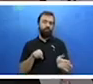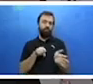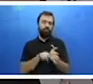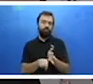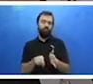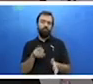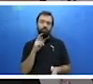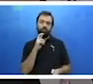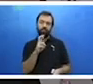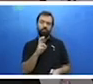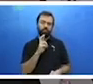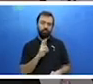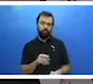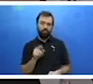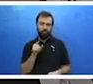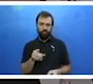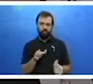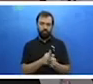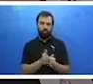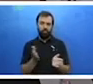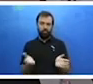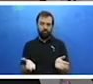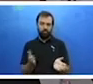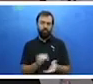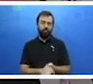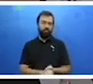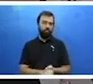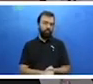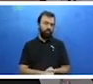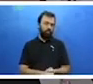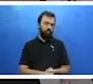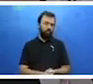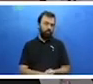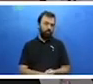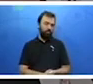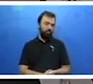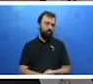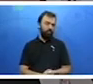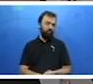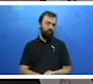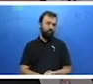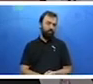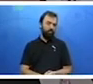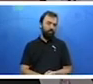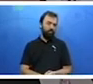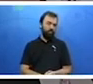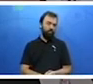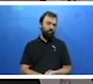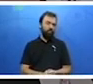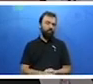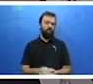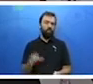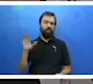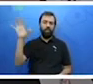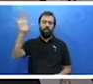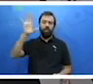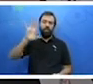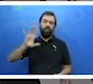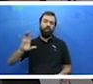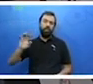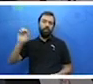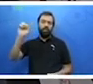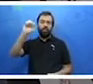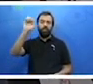Responda no seu caderno. Não tem espaço, moçada, resposta, caderno. Quantas regiões havia